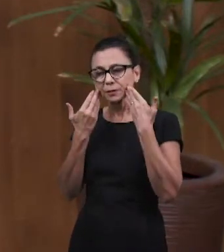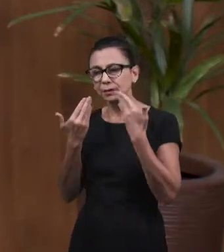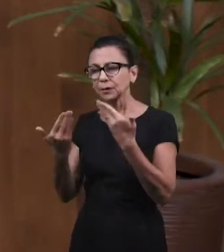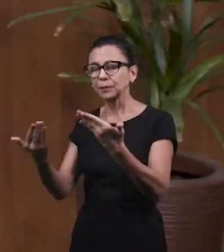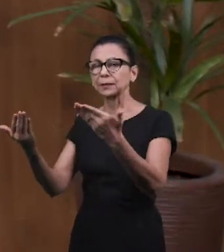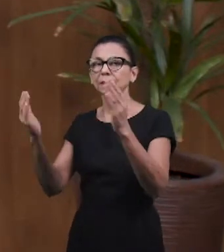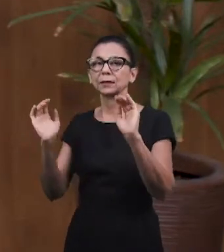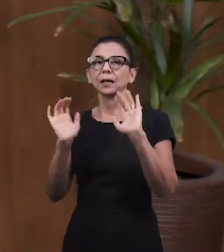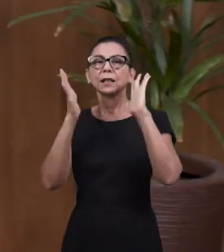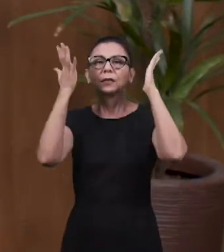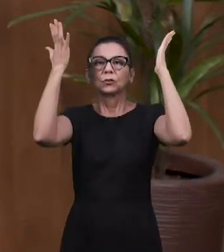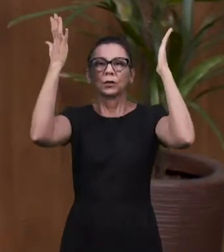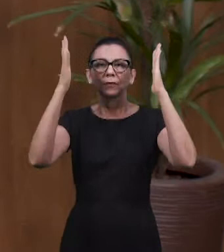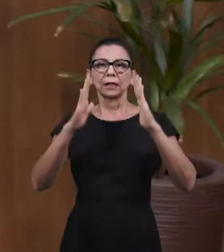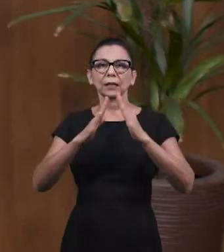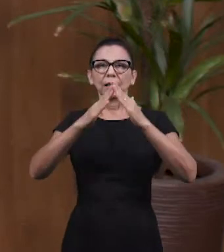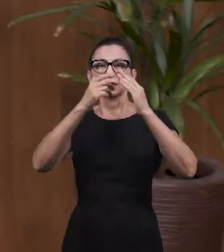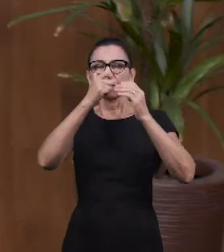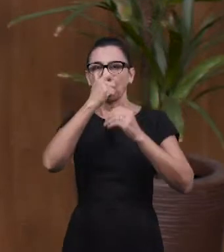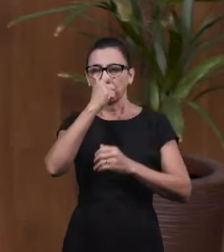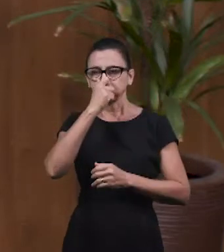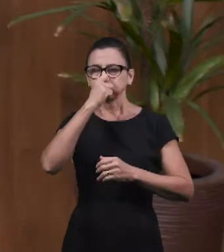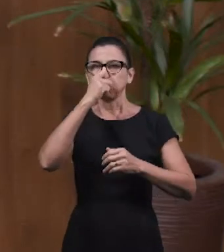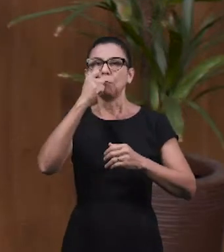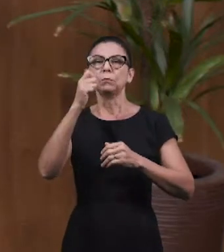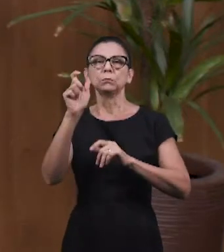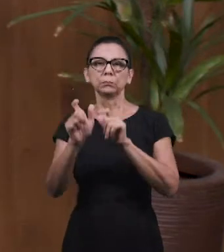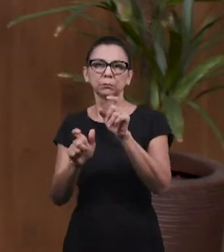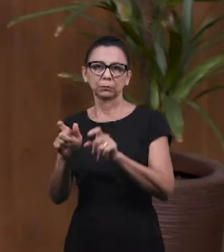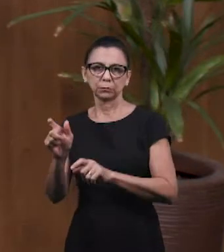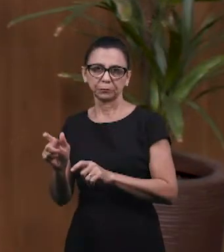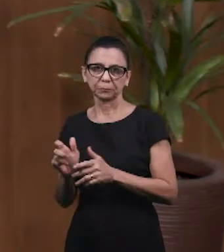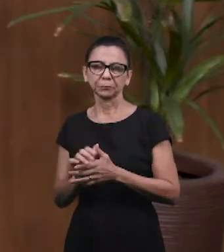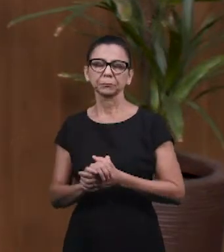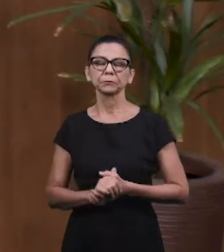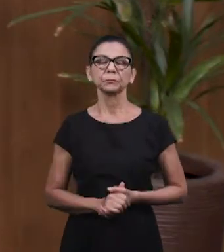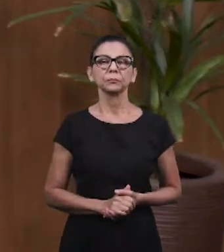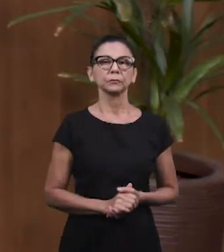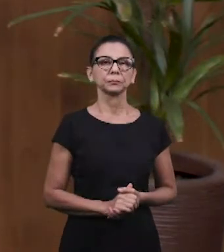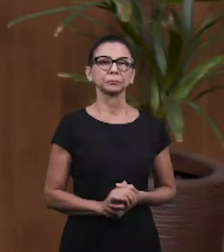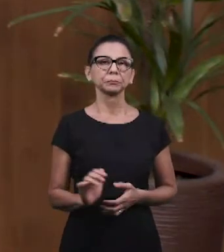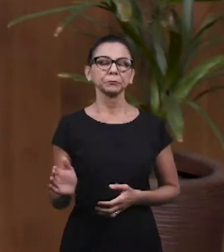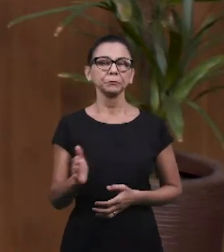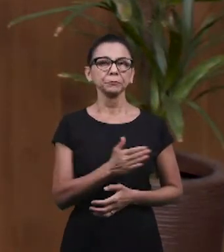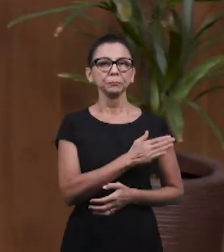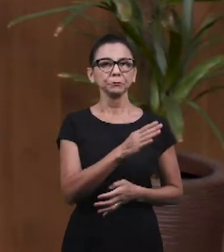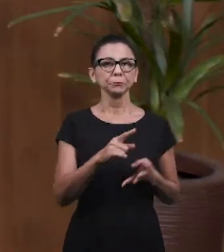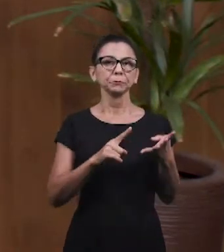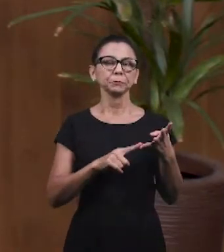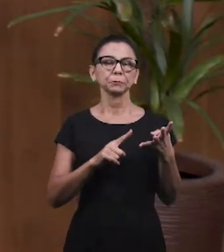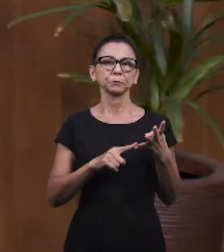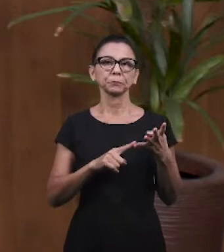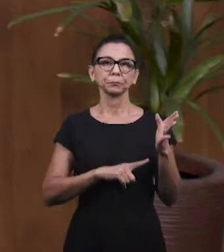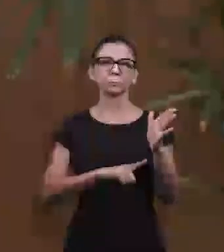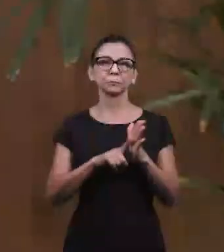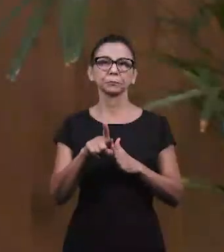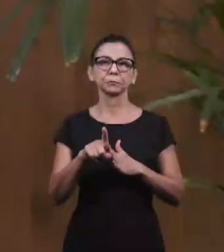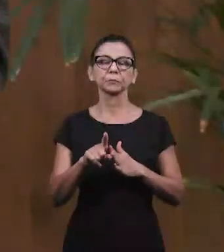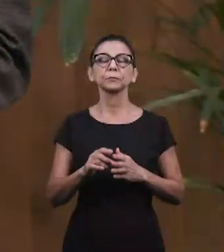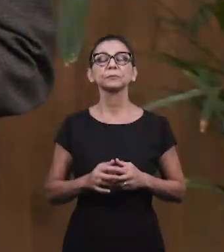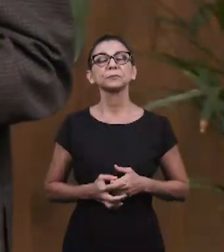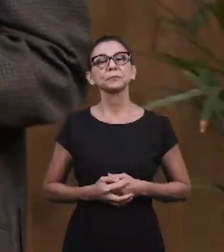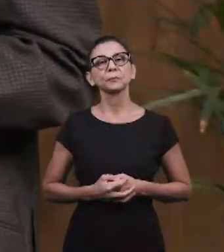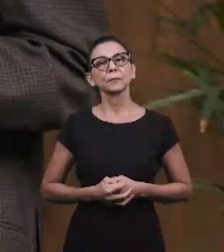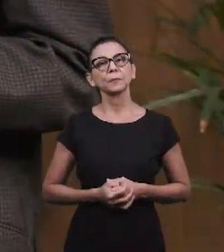foi cheia de convidados. Muito bem, muito boa a sua resposta. Agora vamos para a nossa quarta pergunta. E a nossa